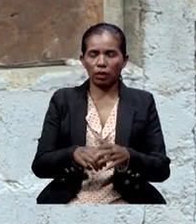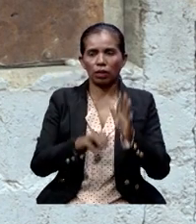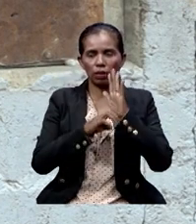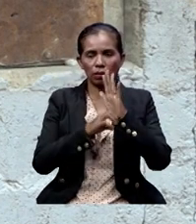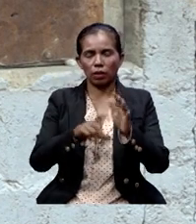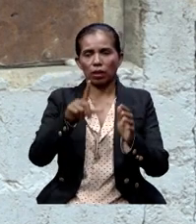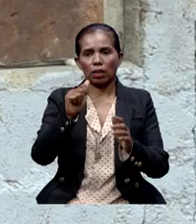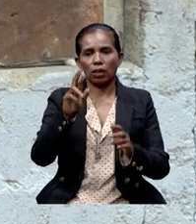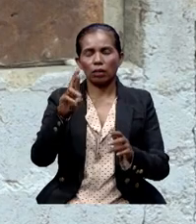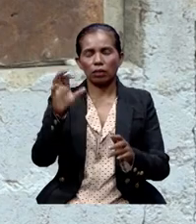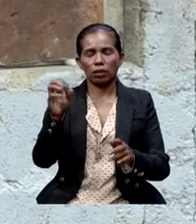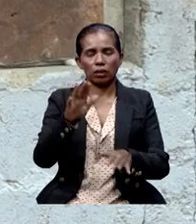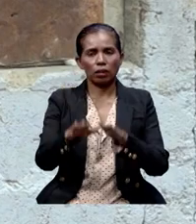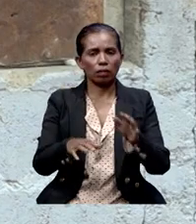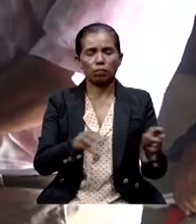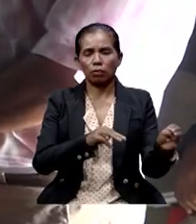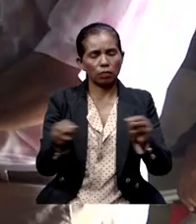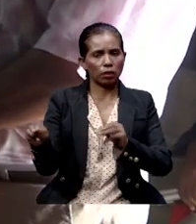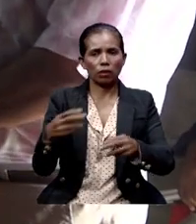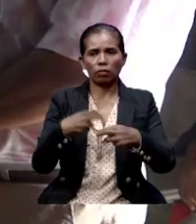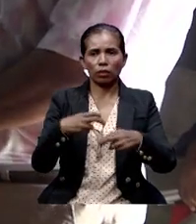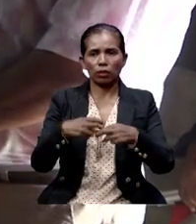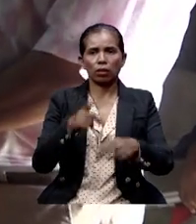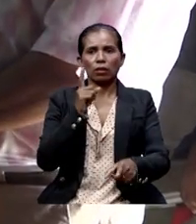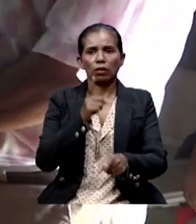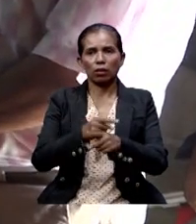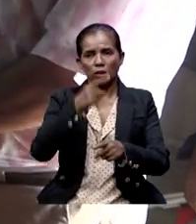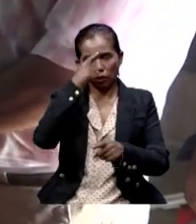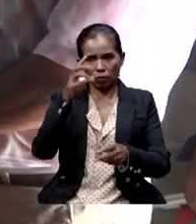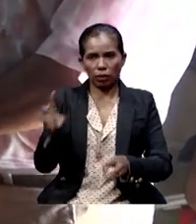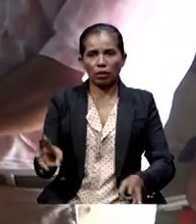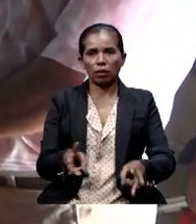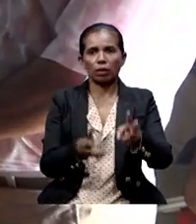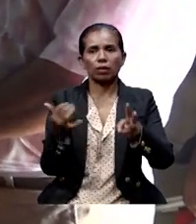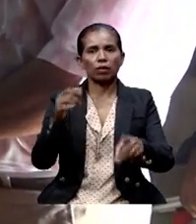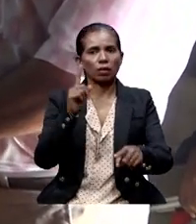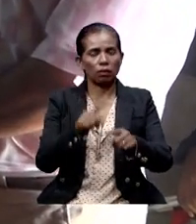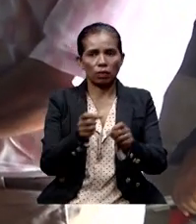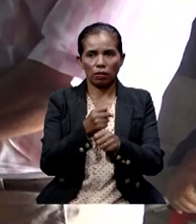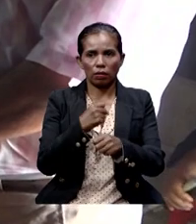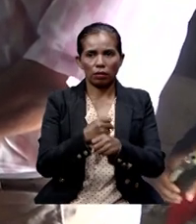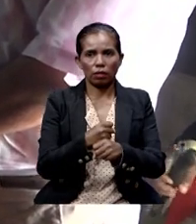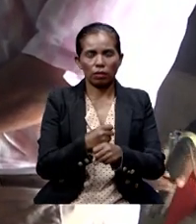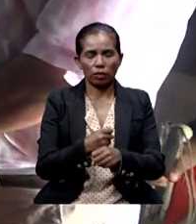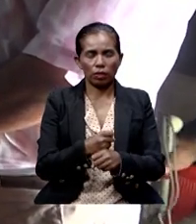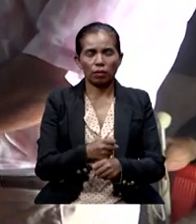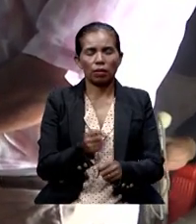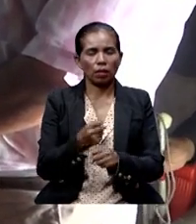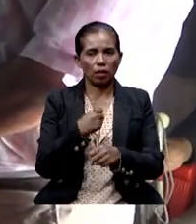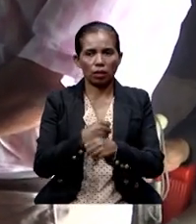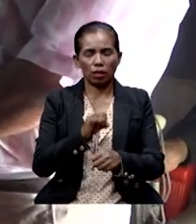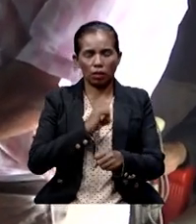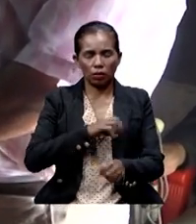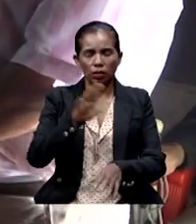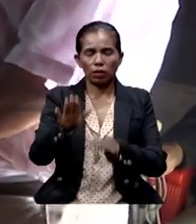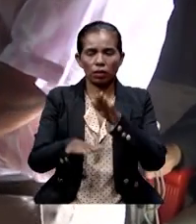Laura ni ni movimiento de susar teptebes tamba ni ne dalang ne det sir label tun mai sir label tun sai how de to insa